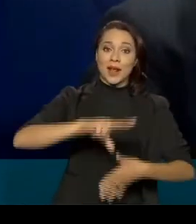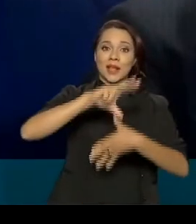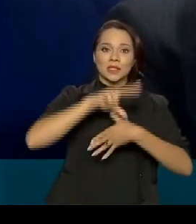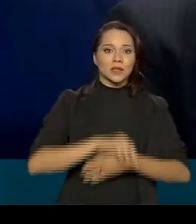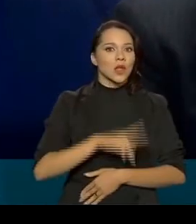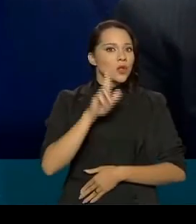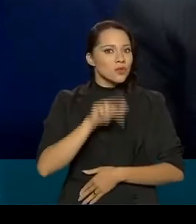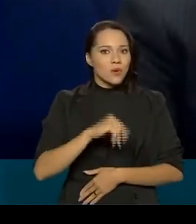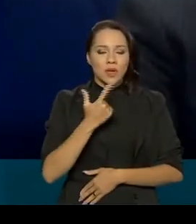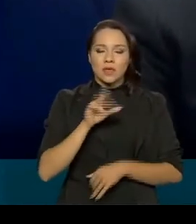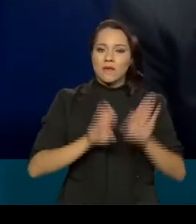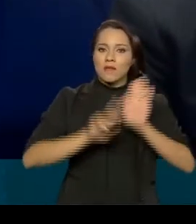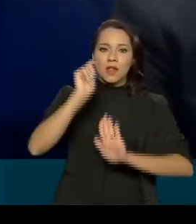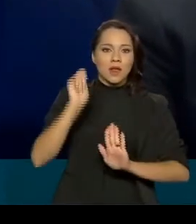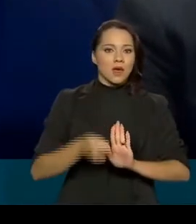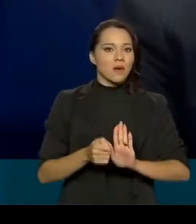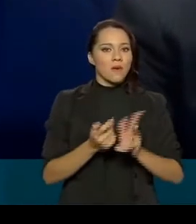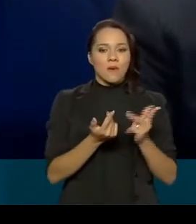um leilão com